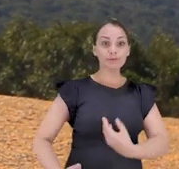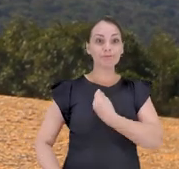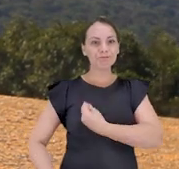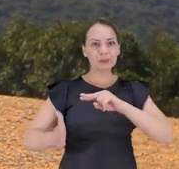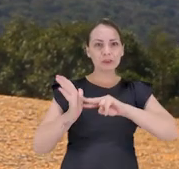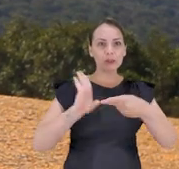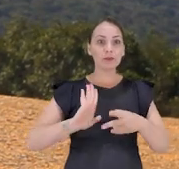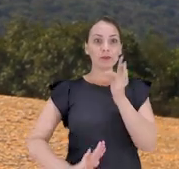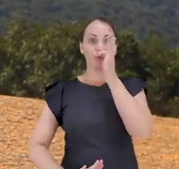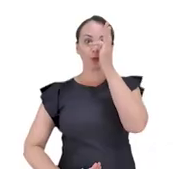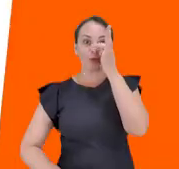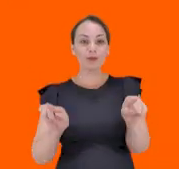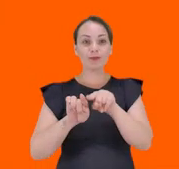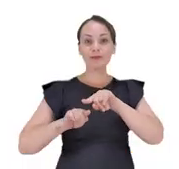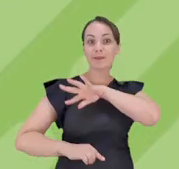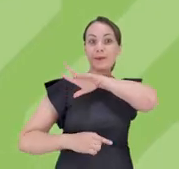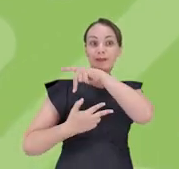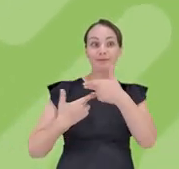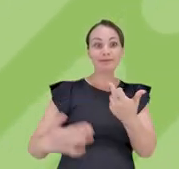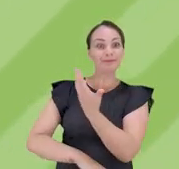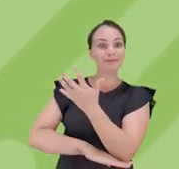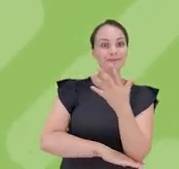de fauna e de flora.